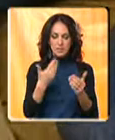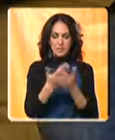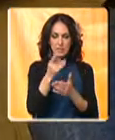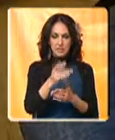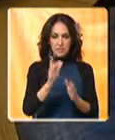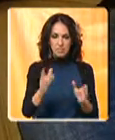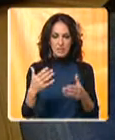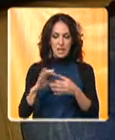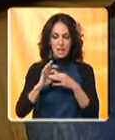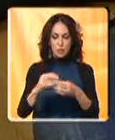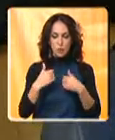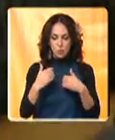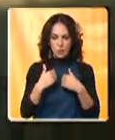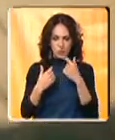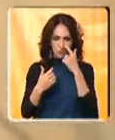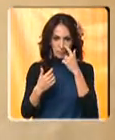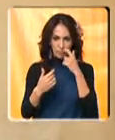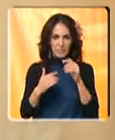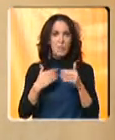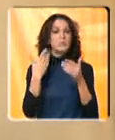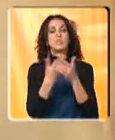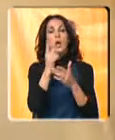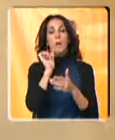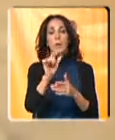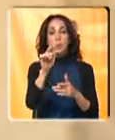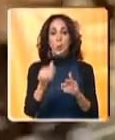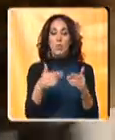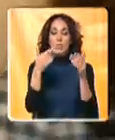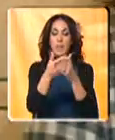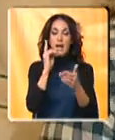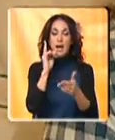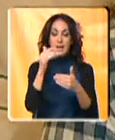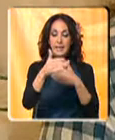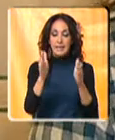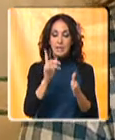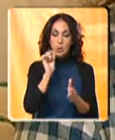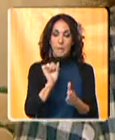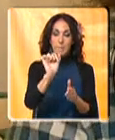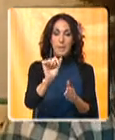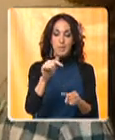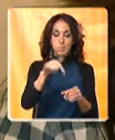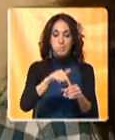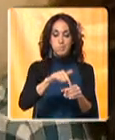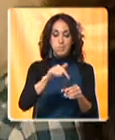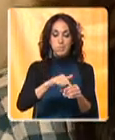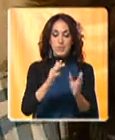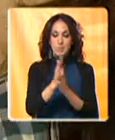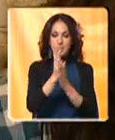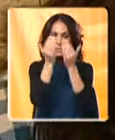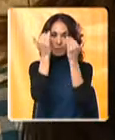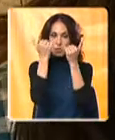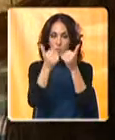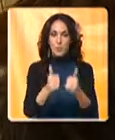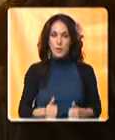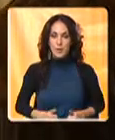Tens que ser minha cúmplice. Portanto, vamos entregar ao teu pai. És tu quem vai entregar esta caixa com a mensagem. Lá dentro está uma grande notícia para